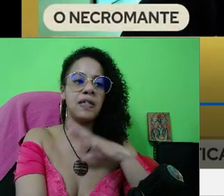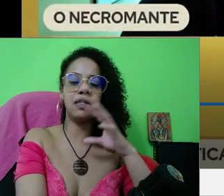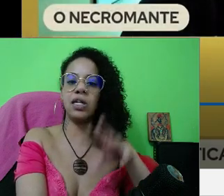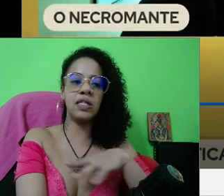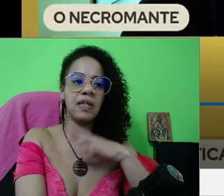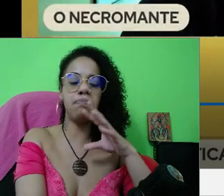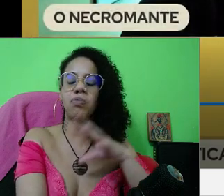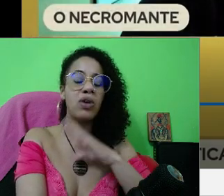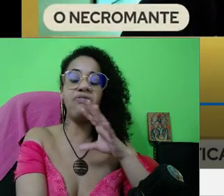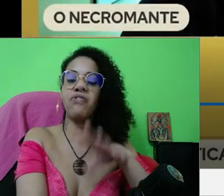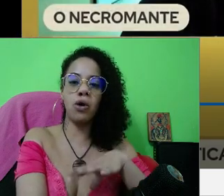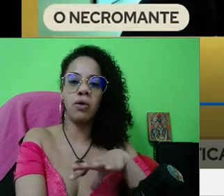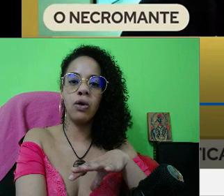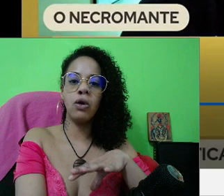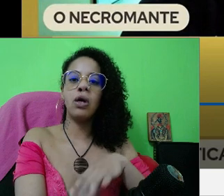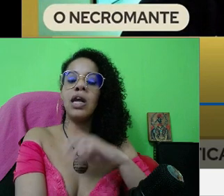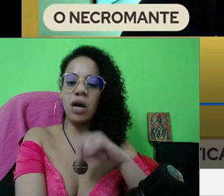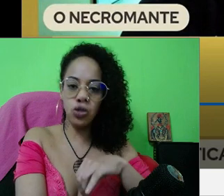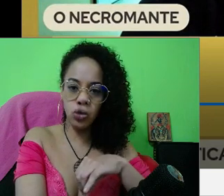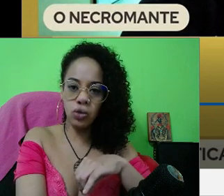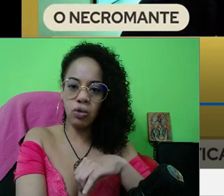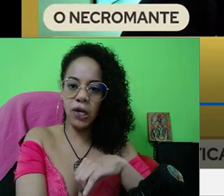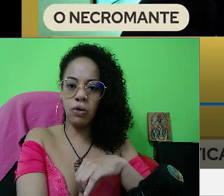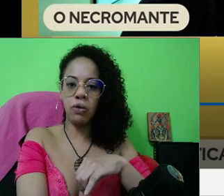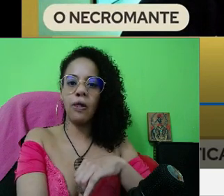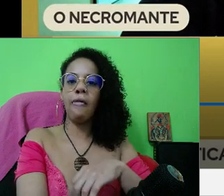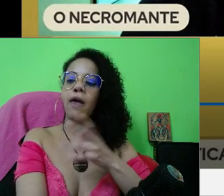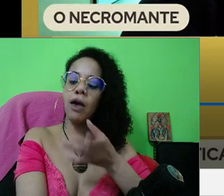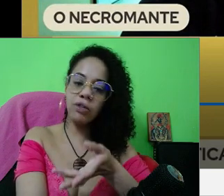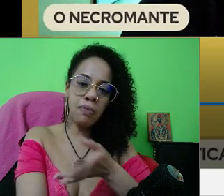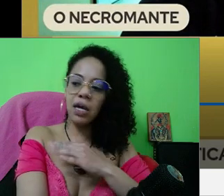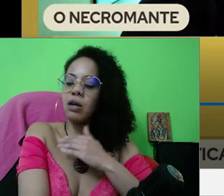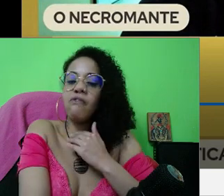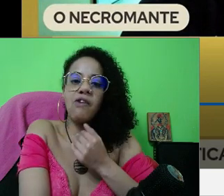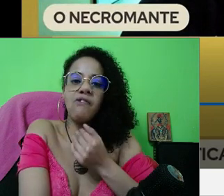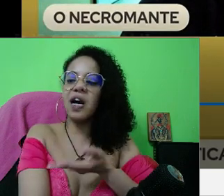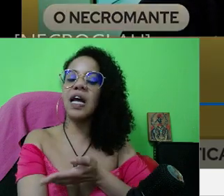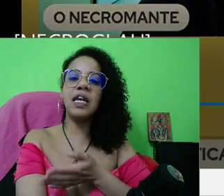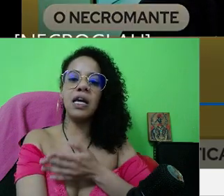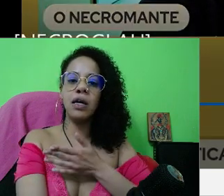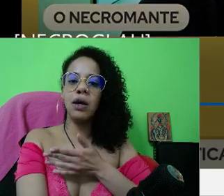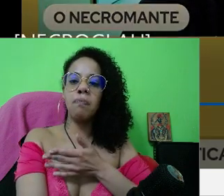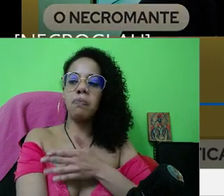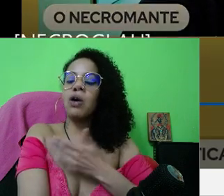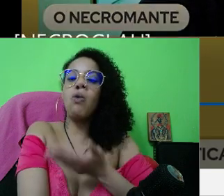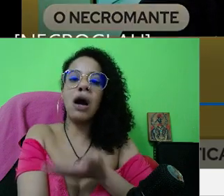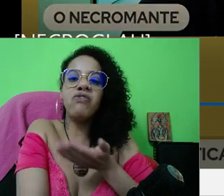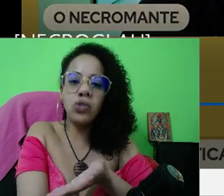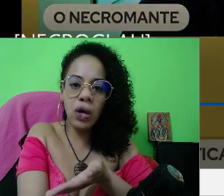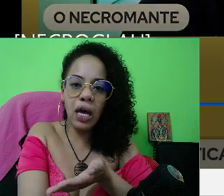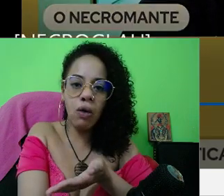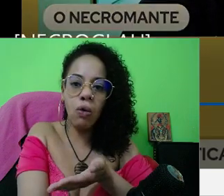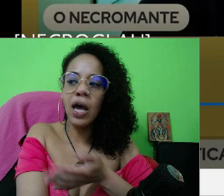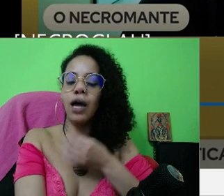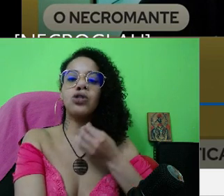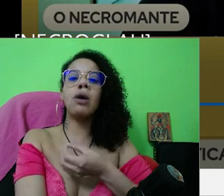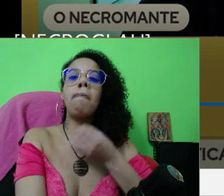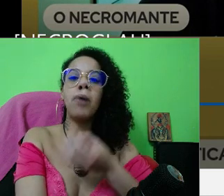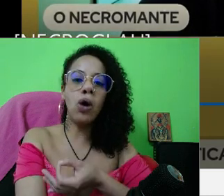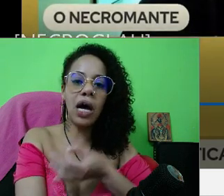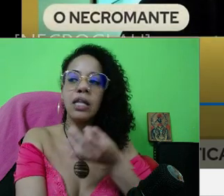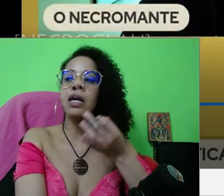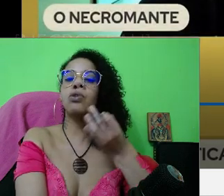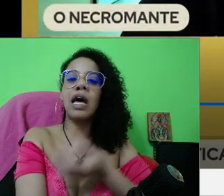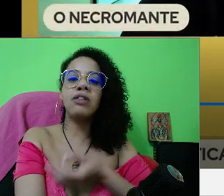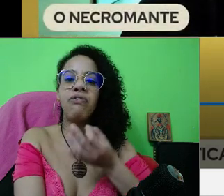se é gay ser trans é o que for não é justo comigo eu também não vou ficar ali porque o alvo sou eu eu